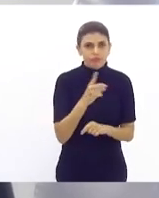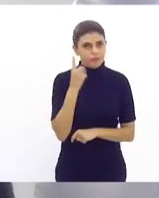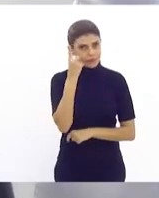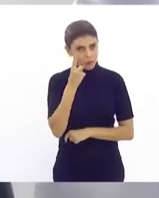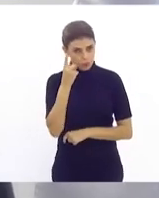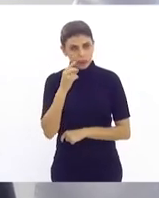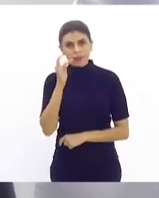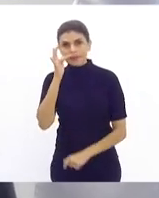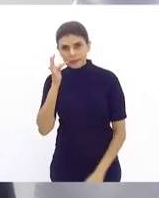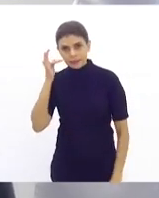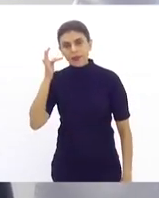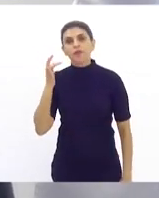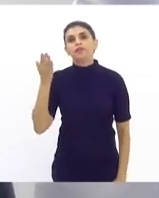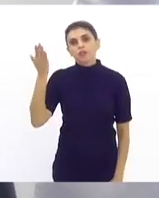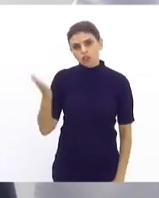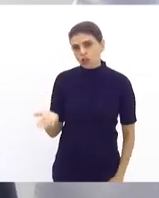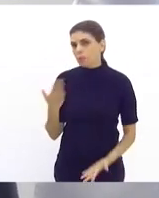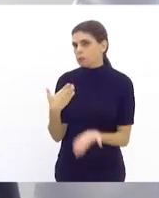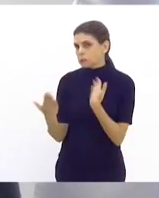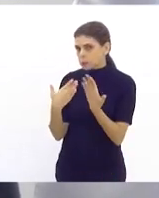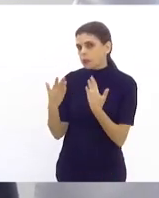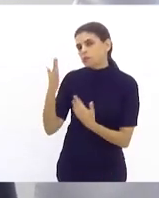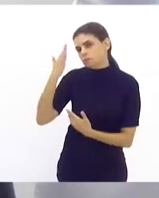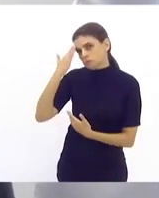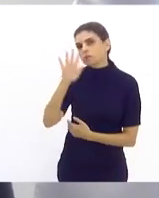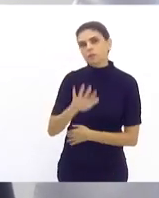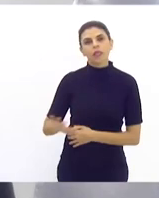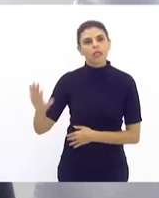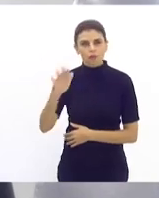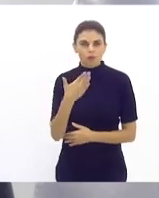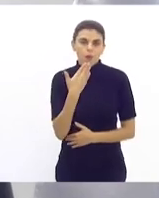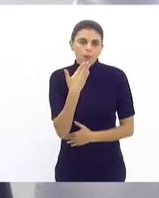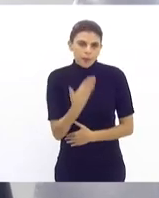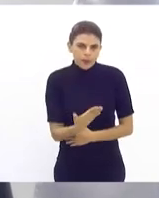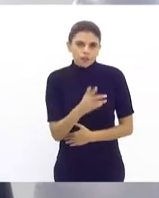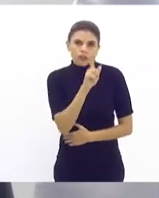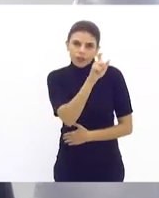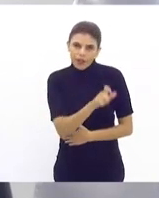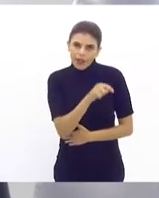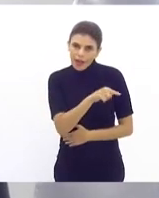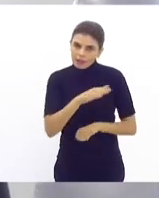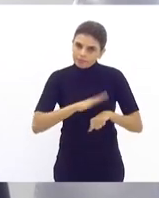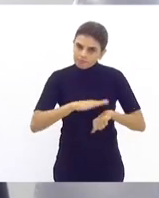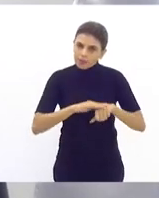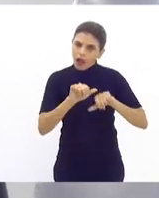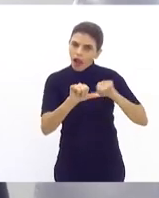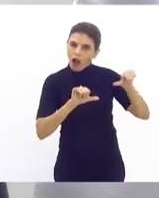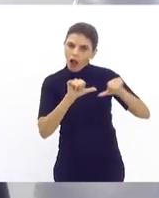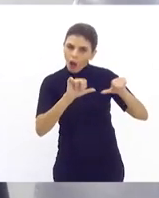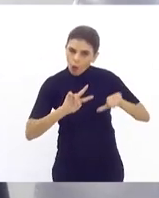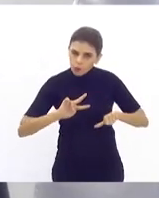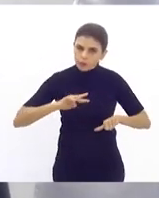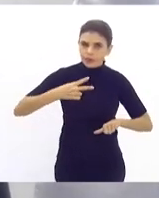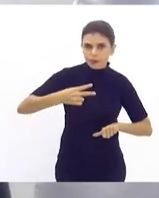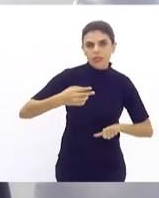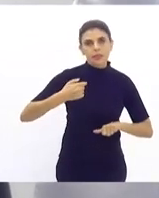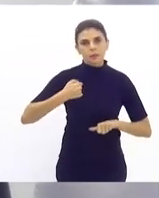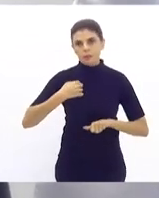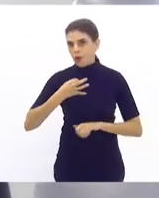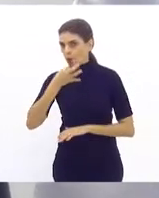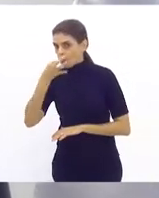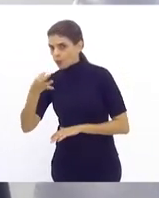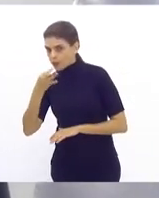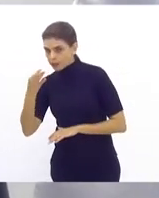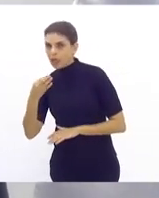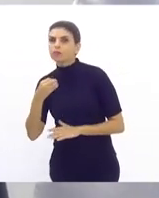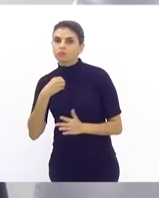Serafini, chegamos nesse entendimento, então vou pedir vênia aqui para alterar, retificar meu parecer, no sentido de dar